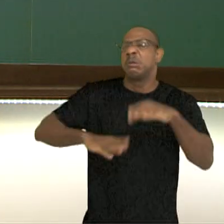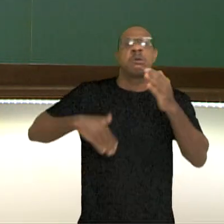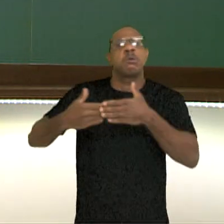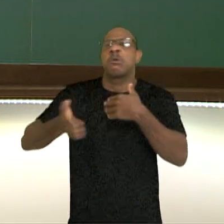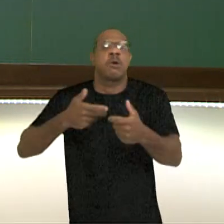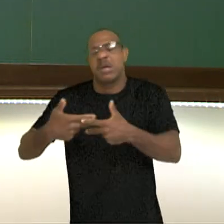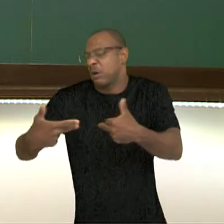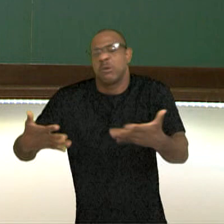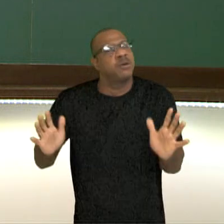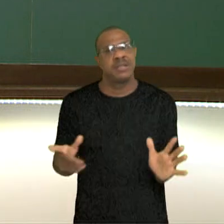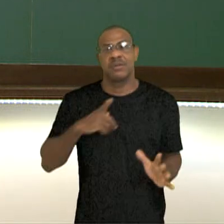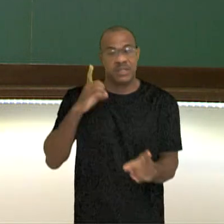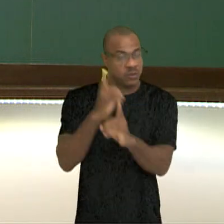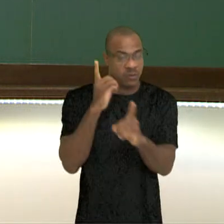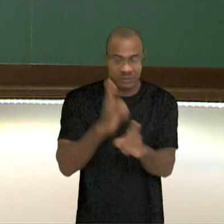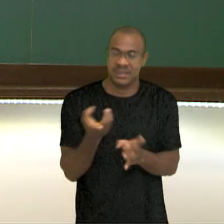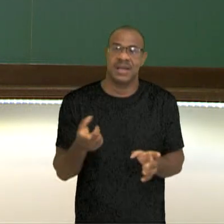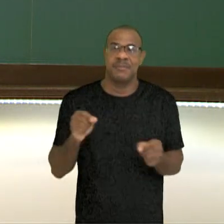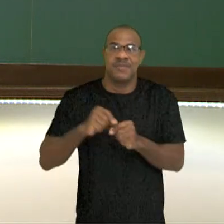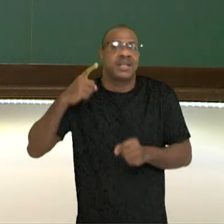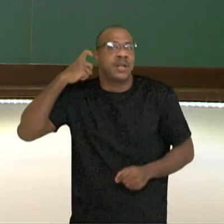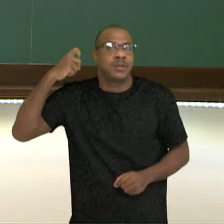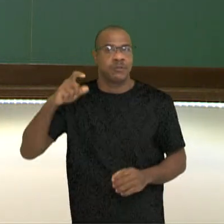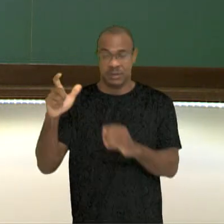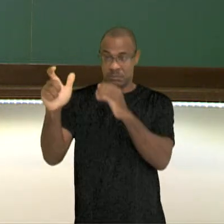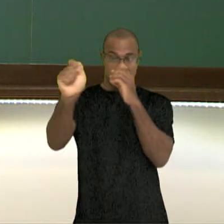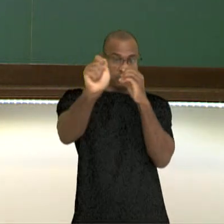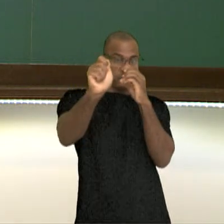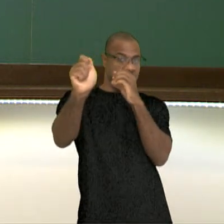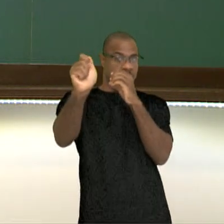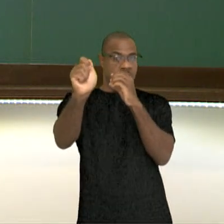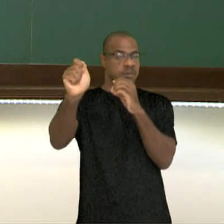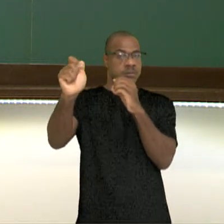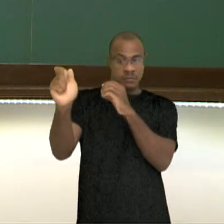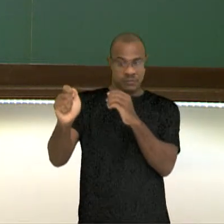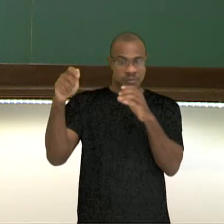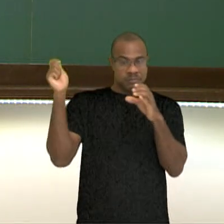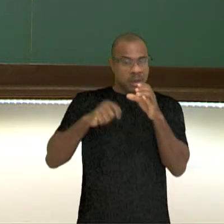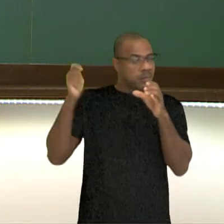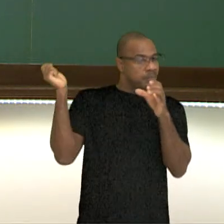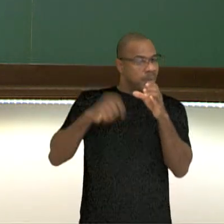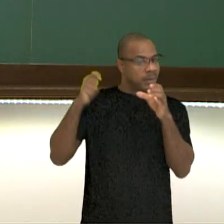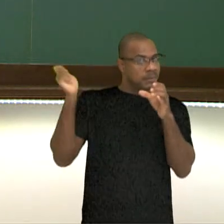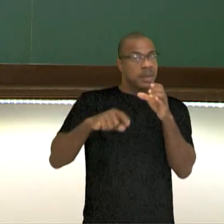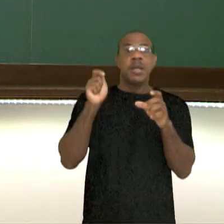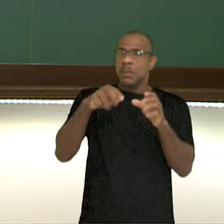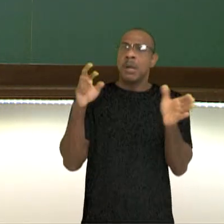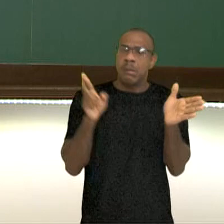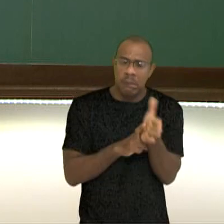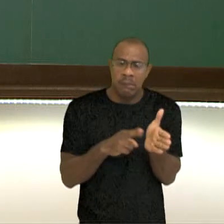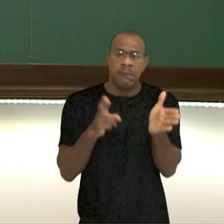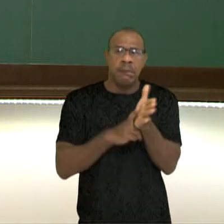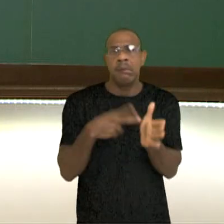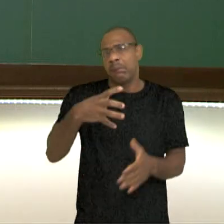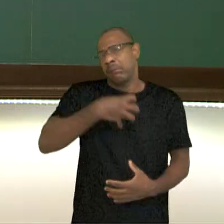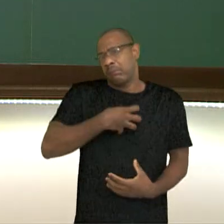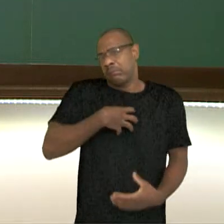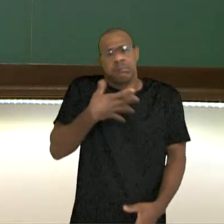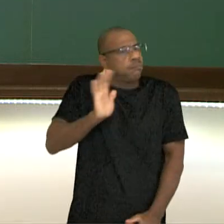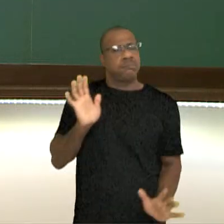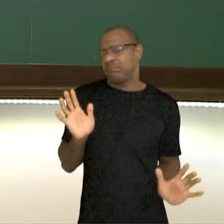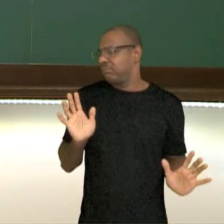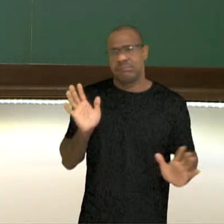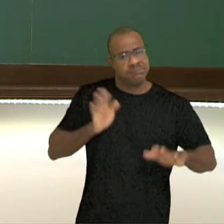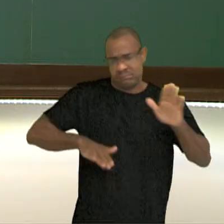a de louça vai dar um som não tão estridente, mas também agudo. E aí você pode pôr ritmos, né? Você pode pôr